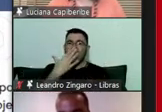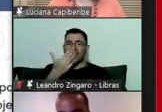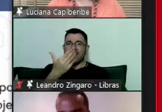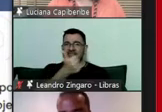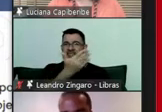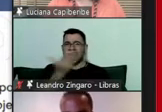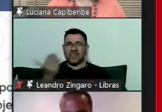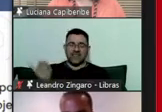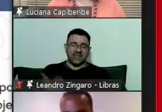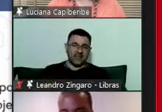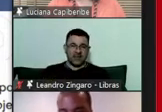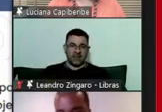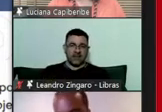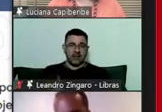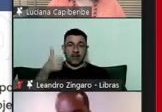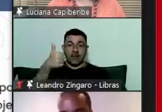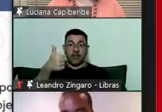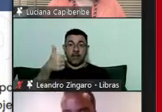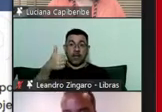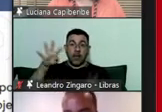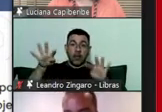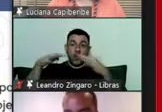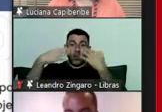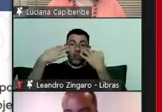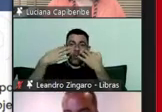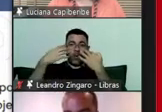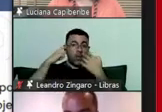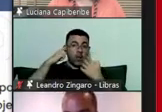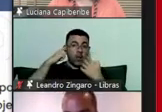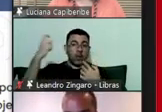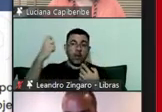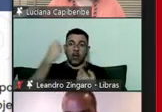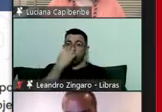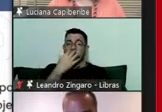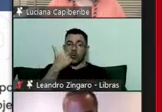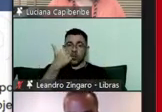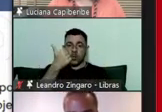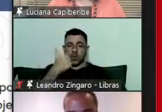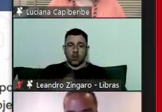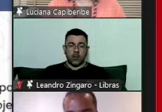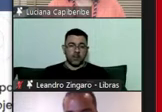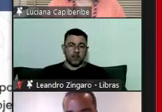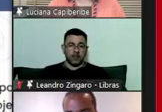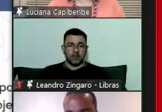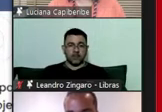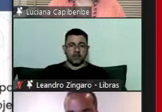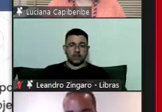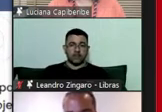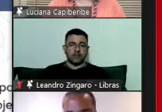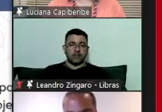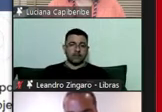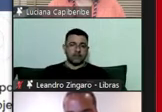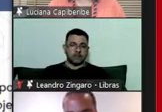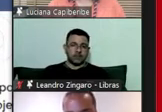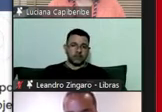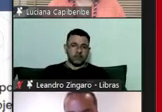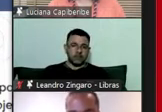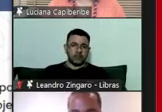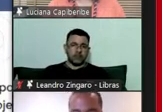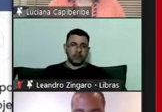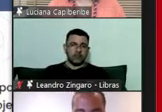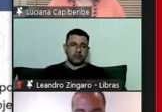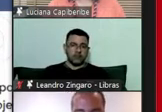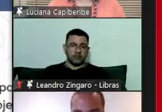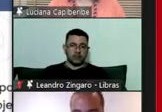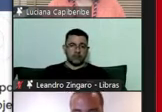um um joinha aí quem tá ouvindo bem só pra gente saber aqui responde no chat aí OK dá um